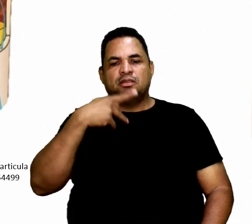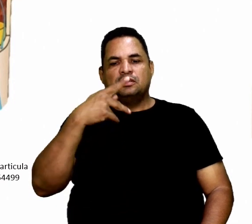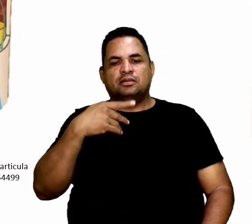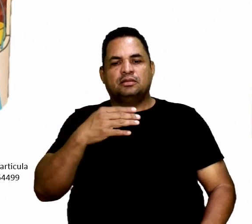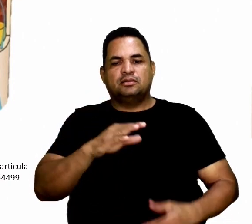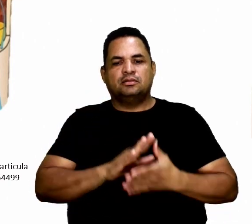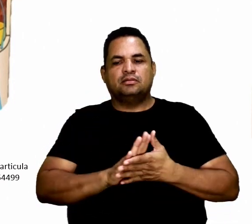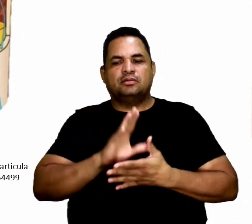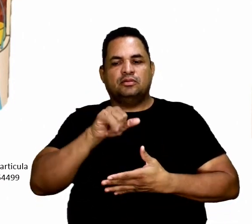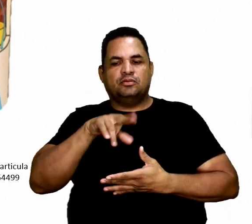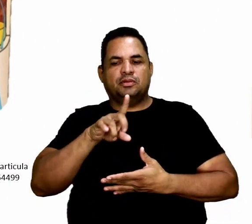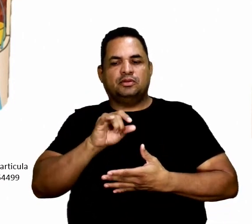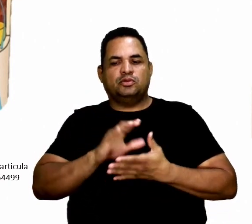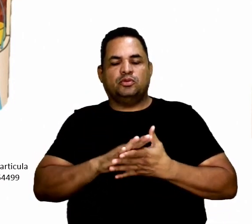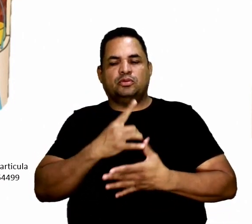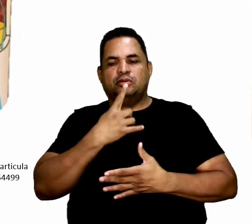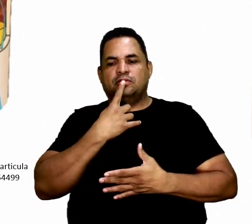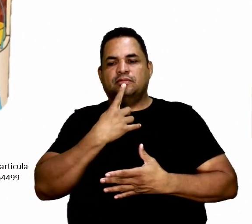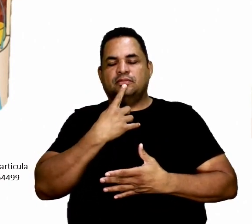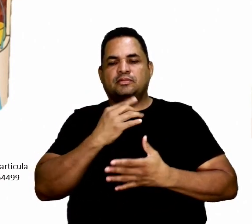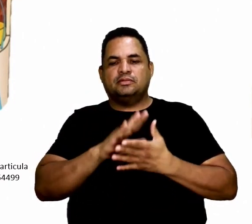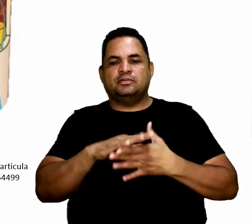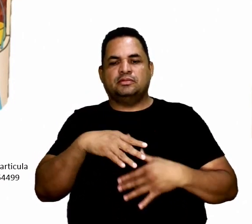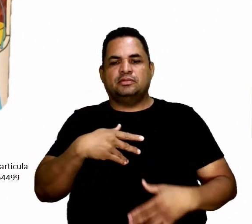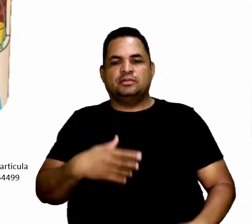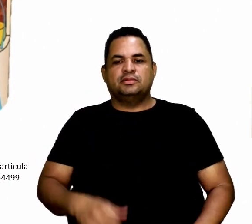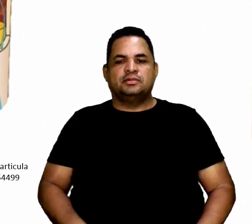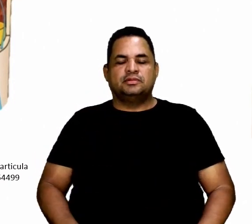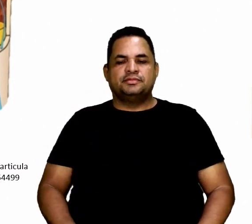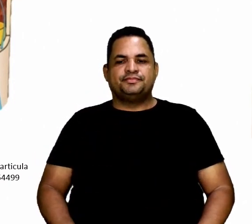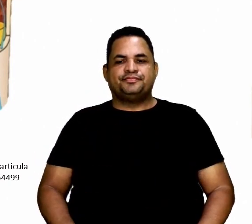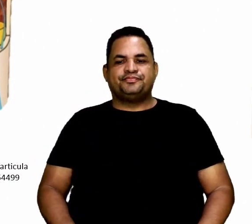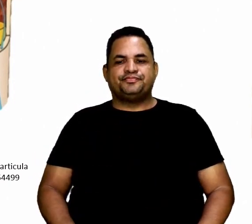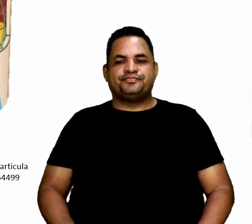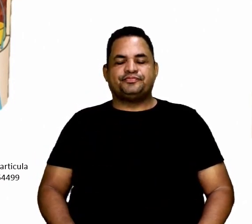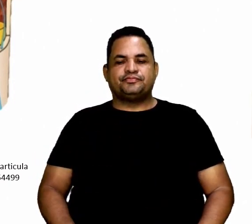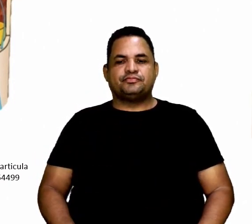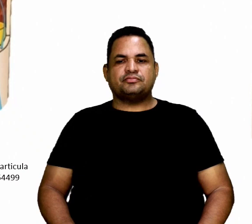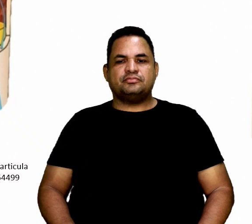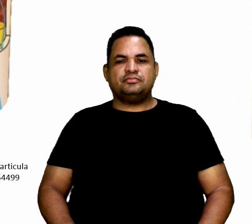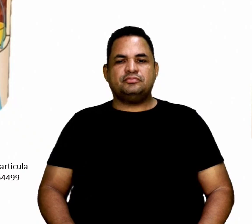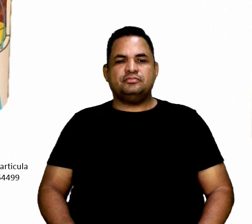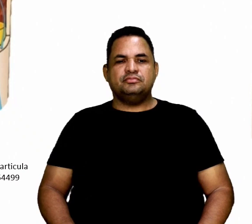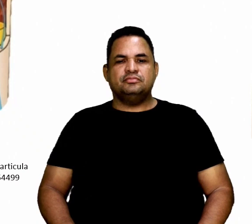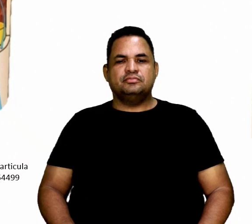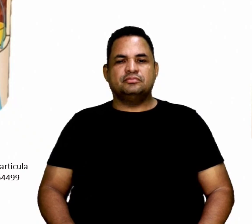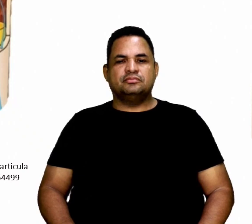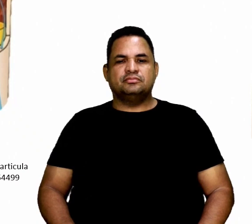vermelha? Em algumas situações a gente falou sobre medula vermelha, né? O